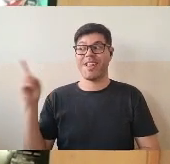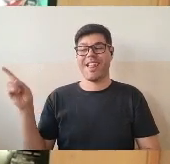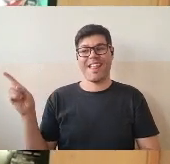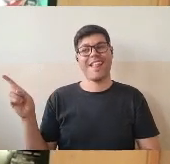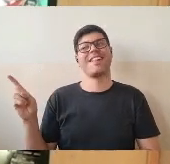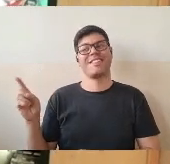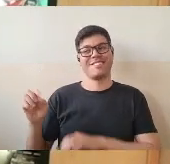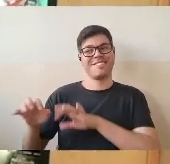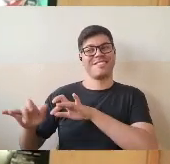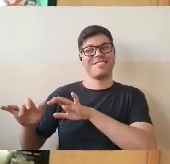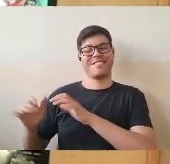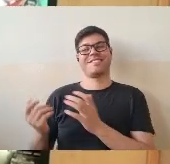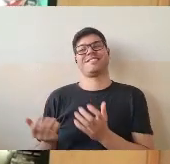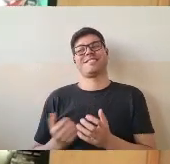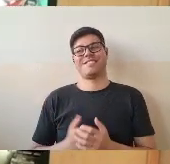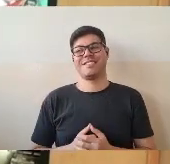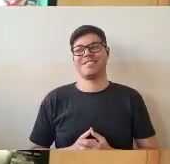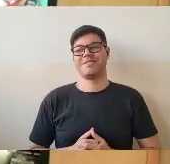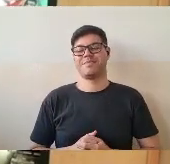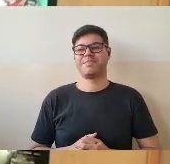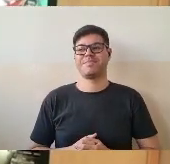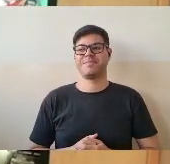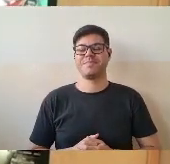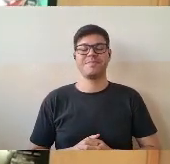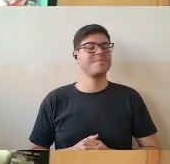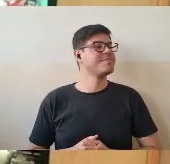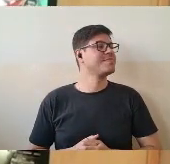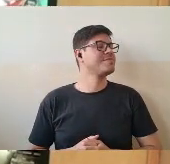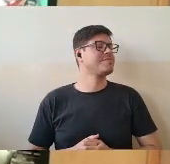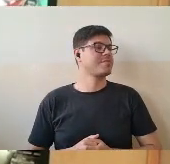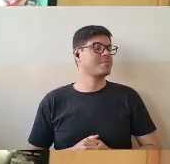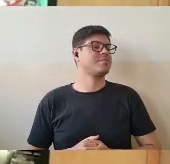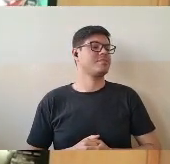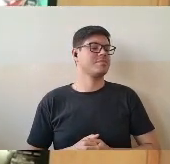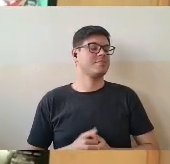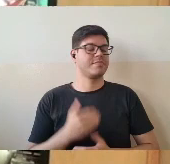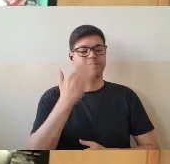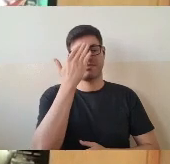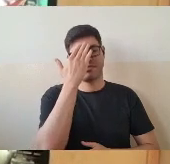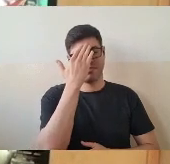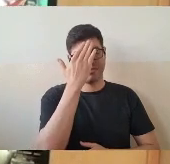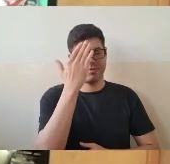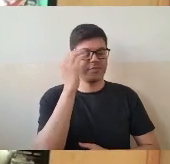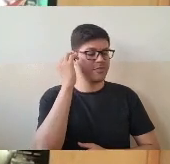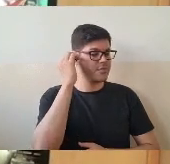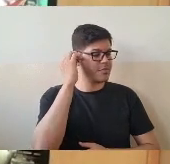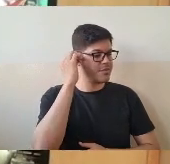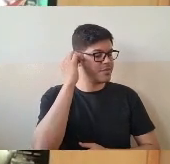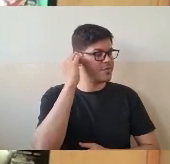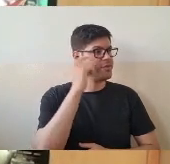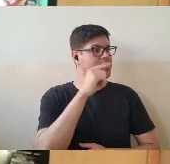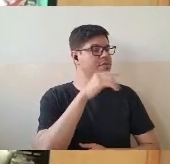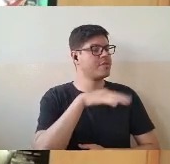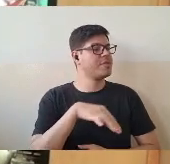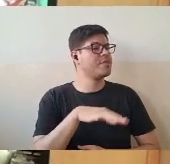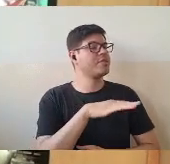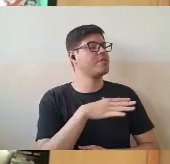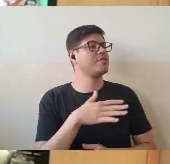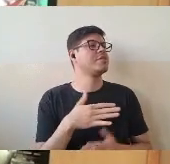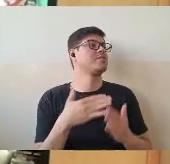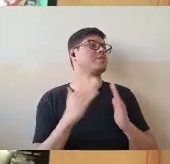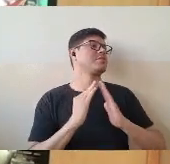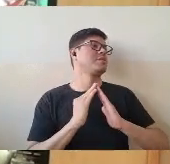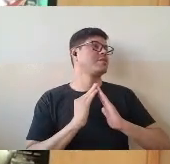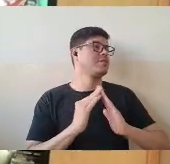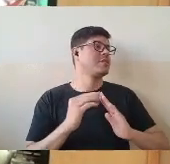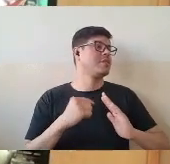porque Tá, eu agradeço. o podcast nosso aqui, Minha Araras, é tão interessante que eu me envolvo tanto, porque as pessoas que eu trago são as